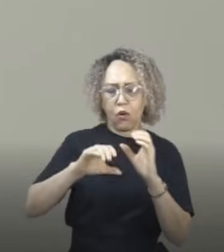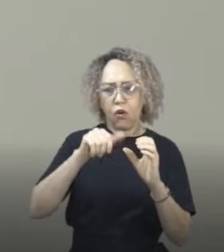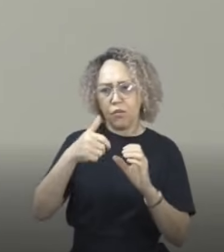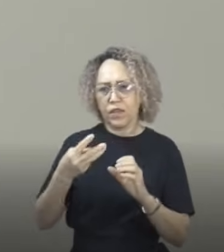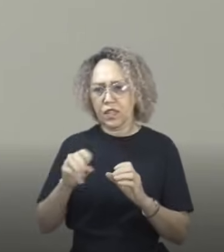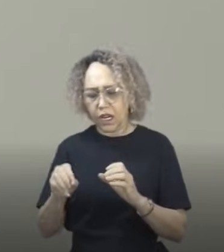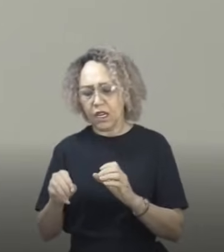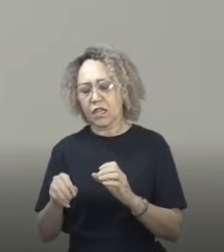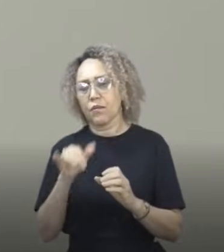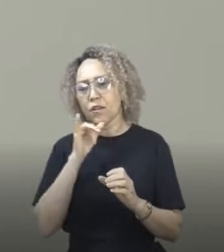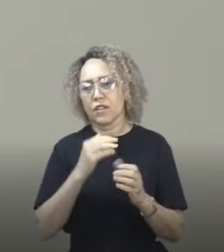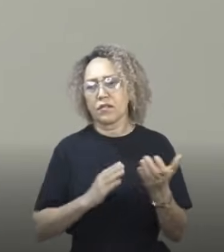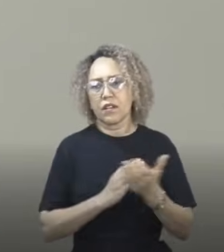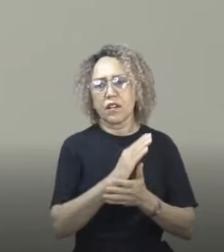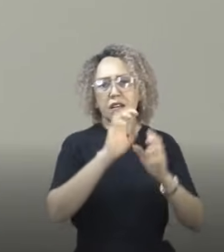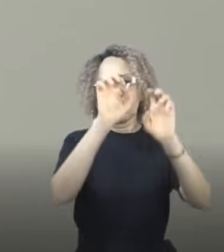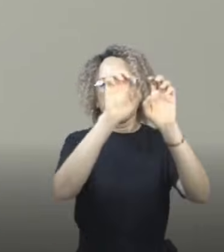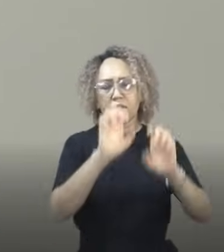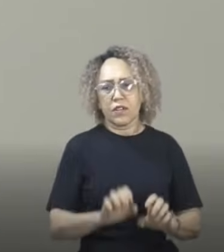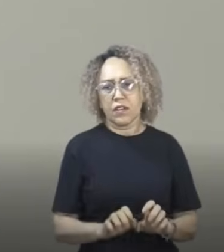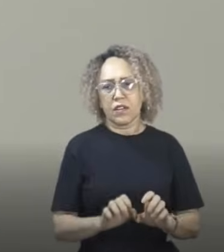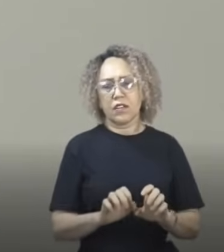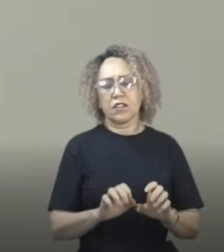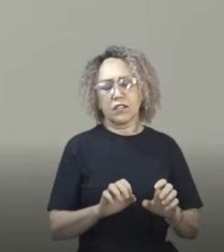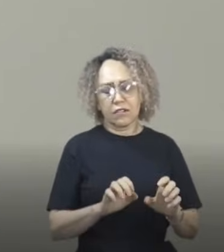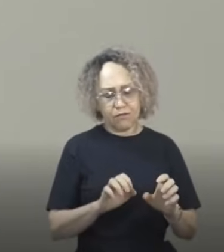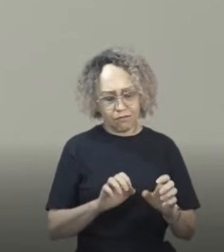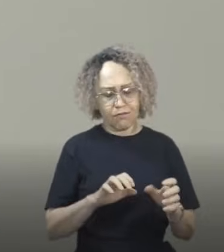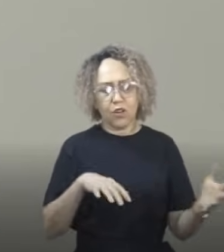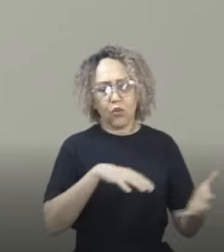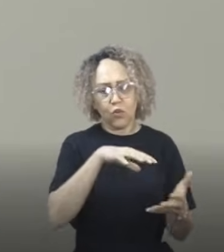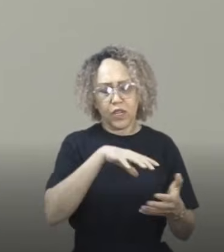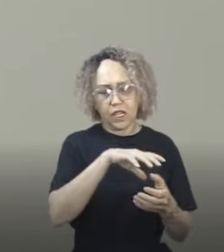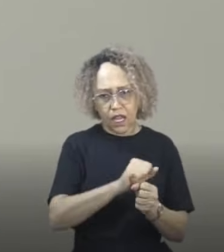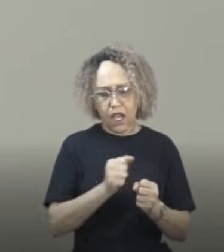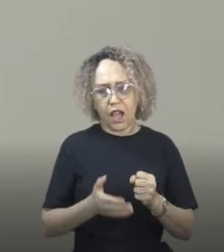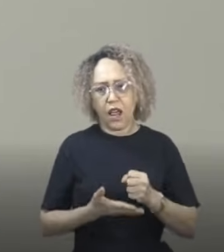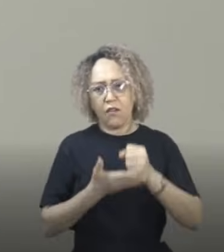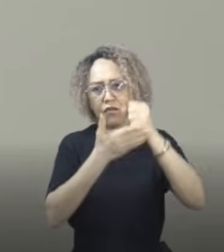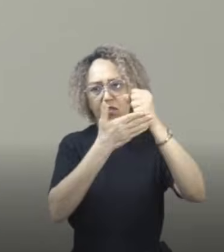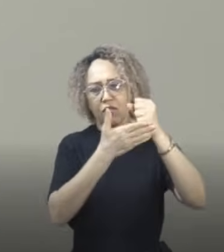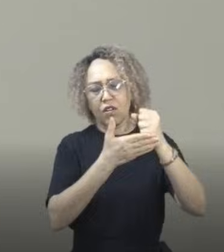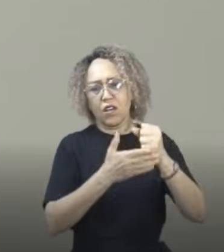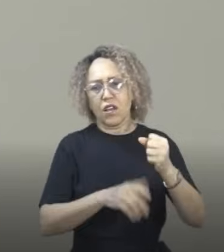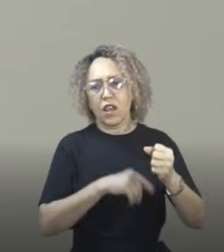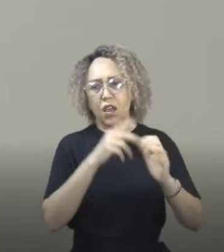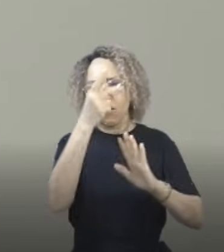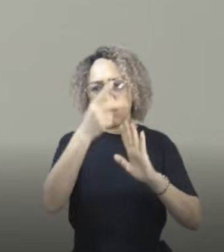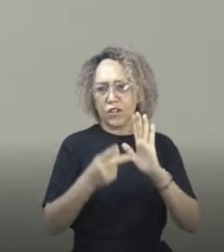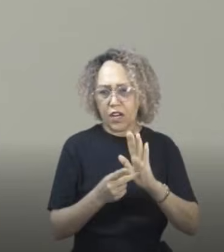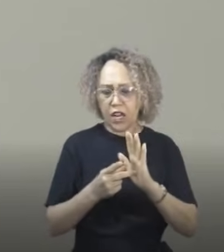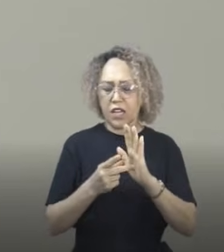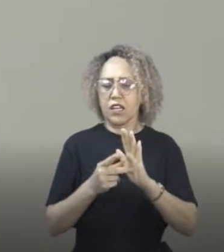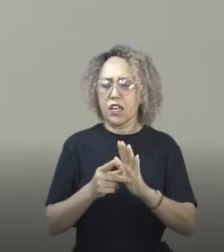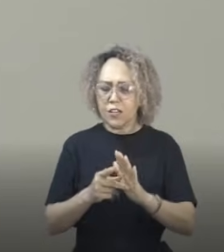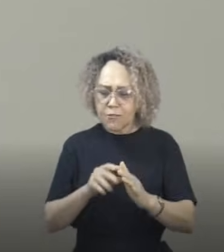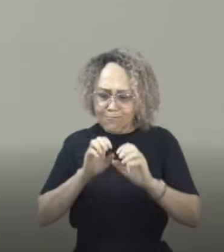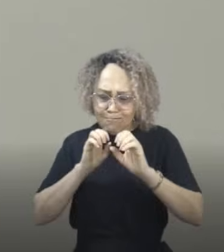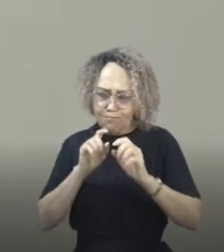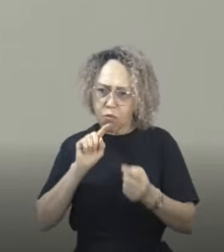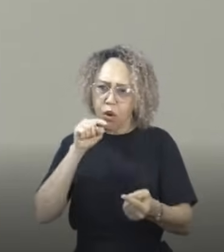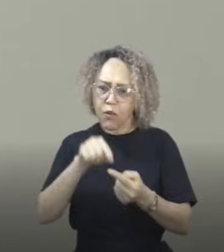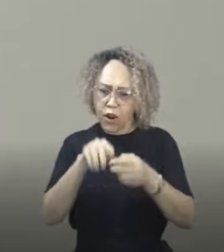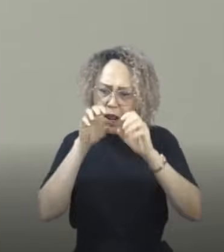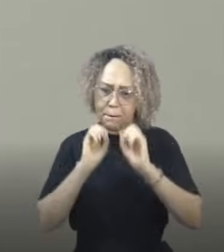de infraestrutura sustentável, aprovamos um projeto que coloca a educação climática como